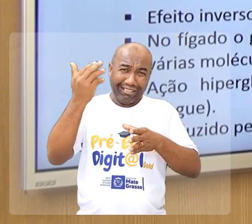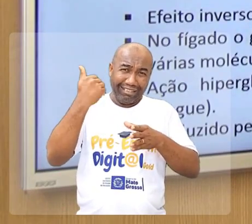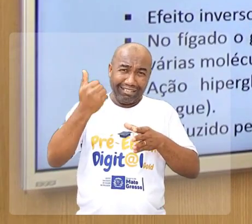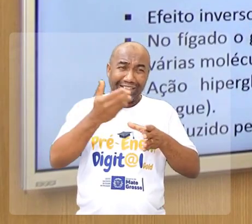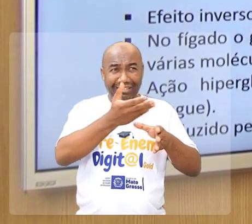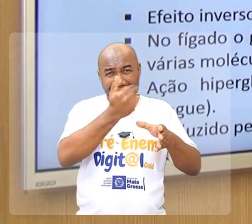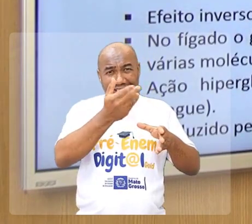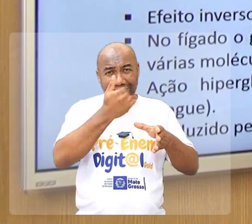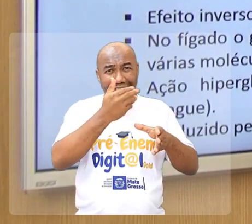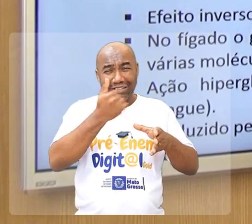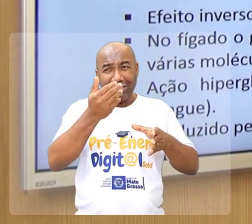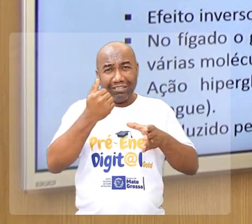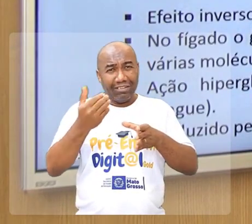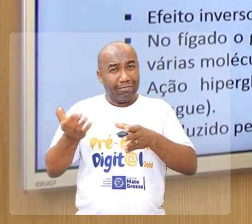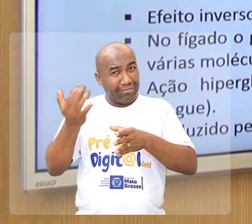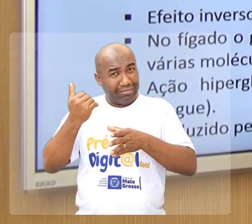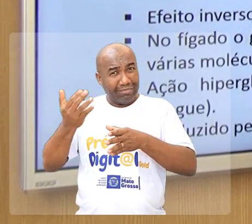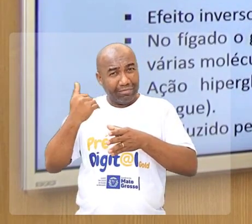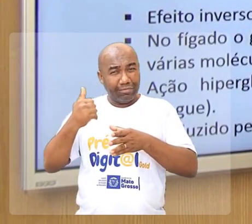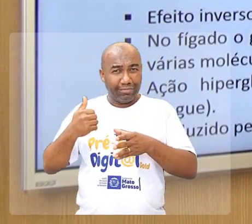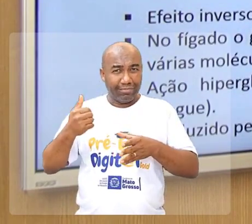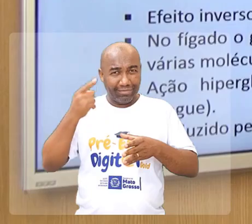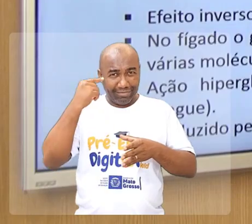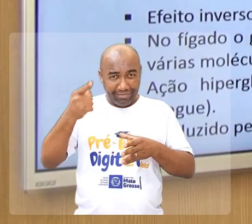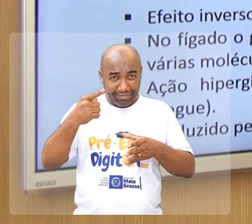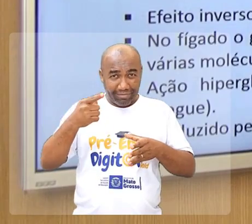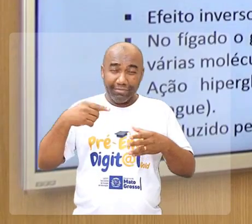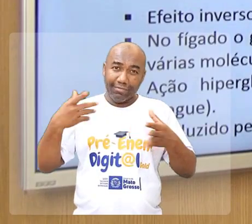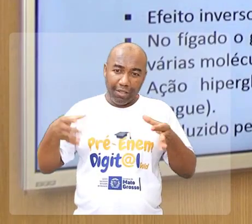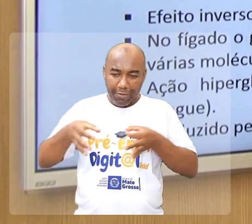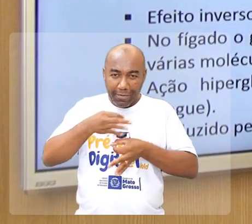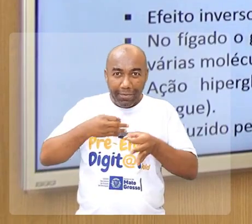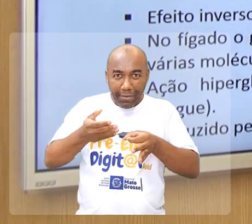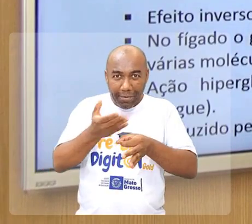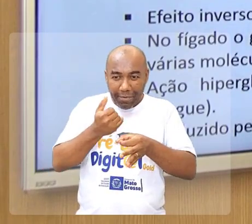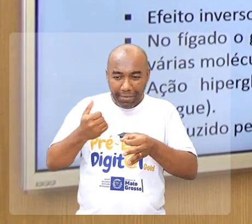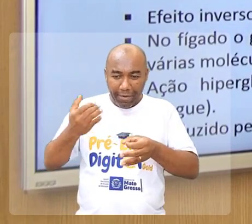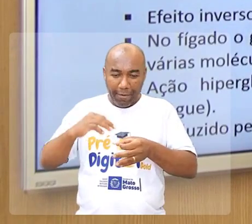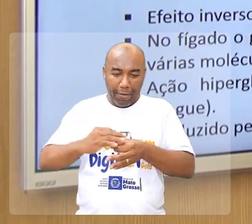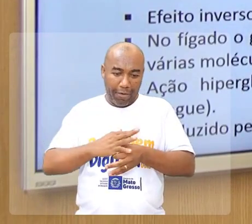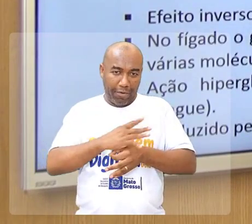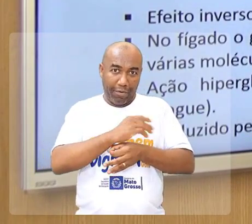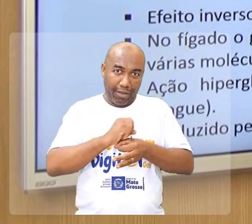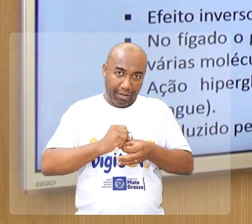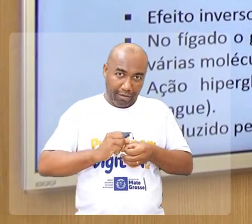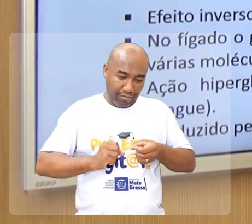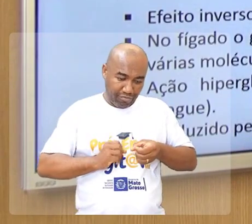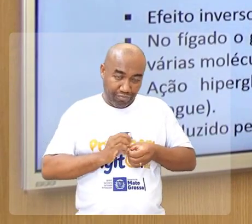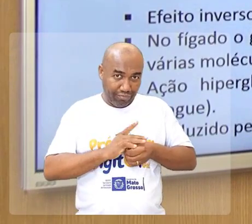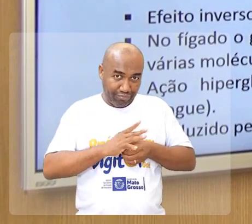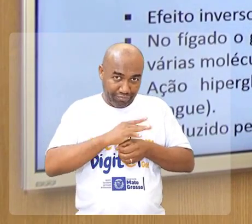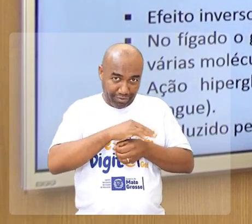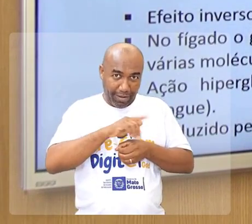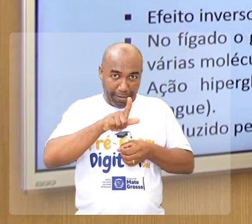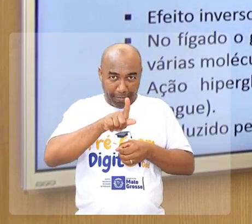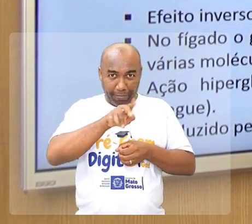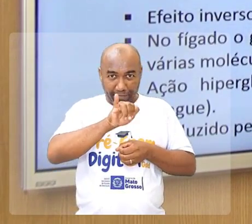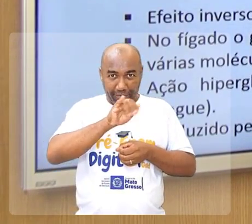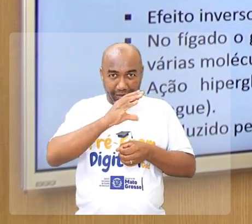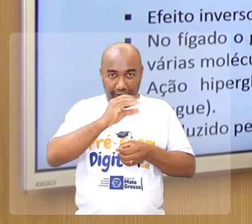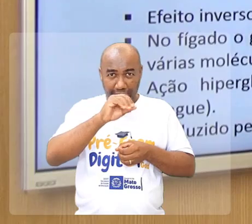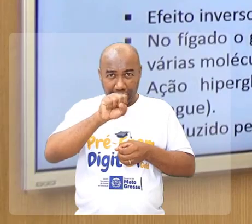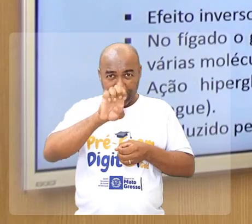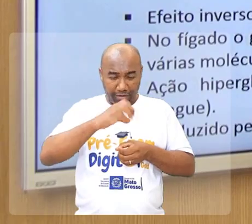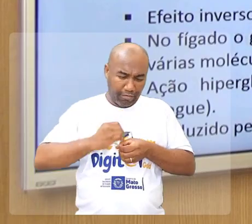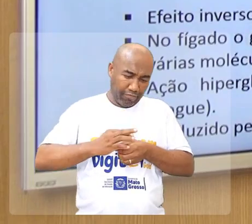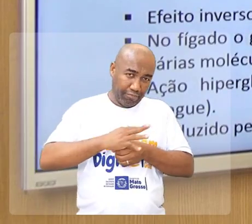sangue agora. Manda de volta. Então, um pouco de glicose vai sair das células e vai para a